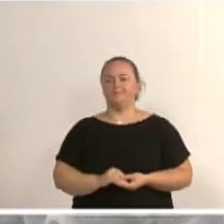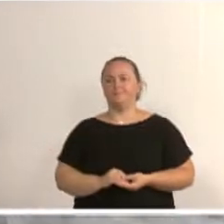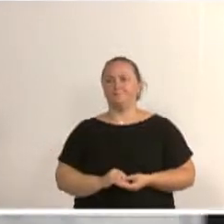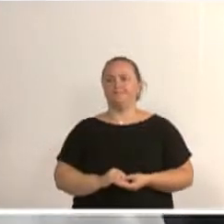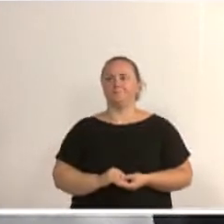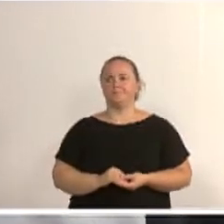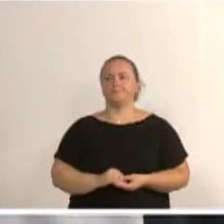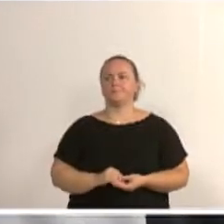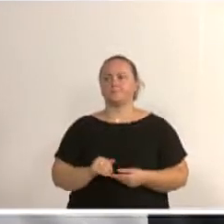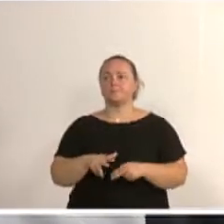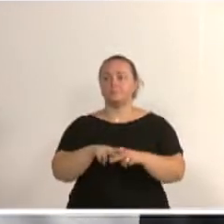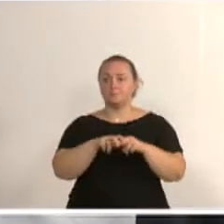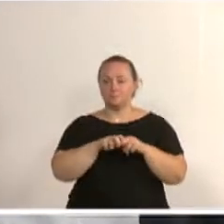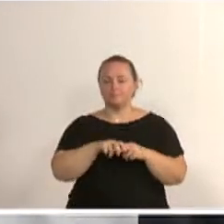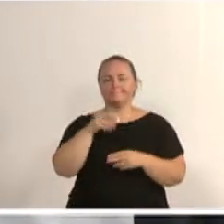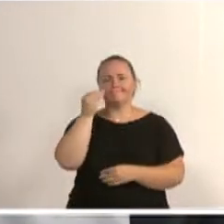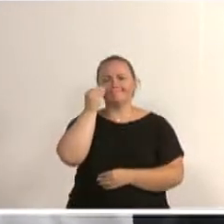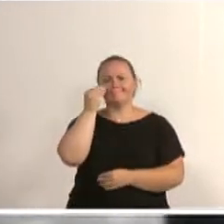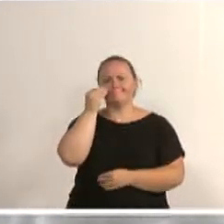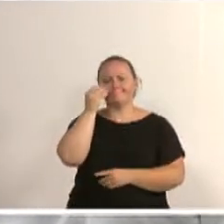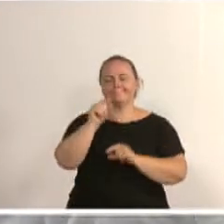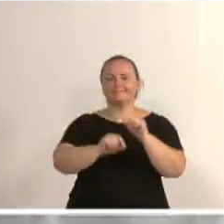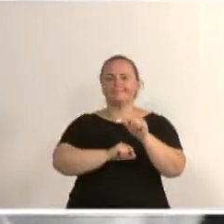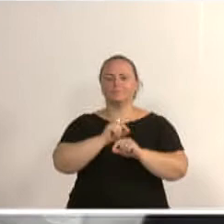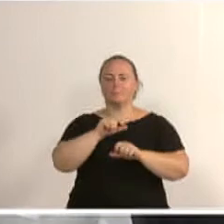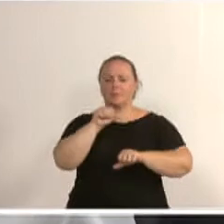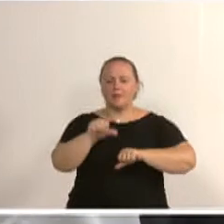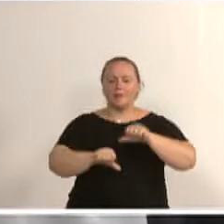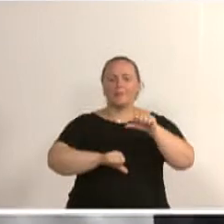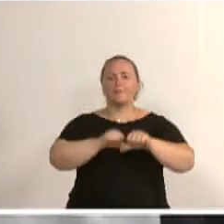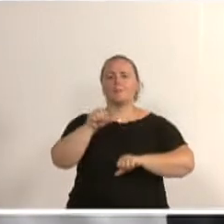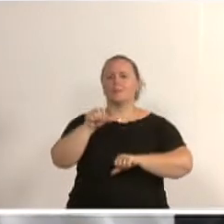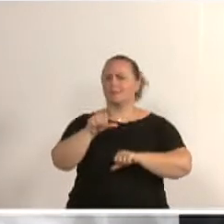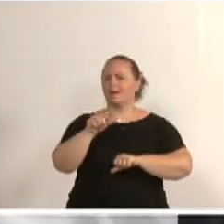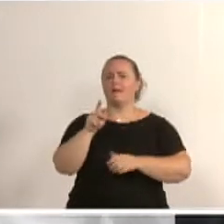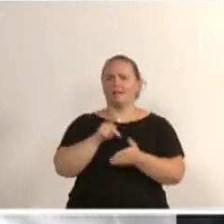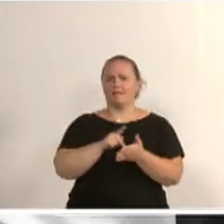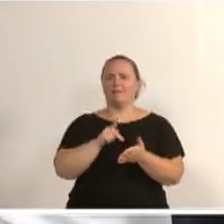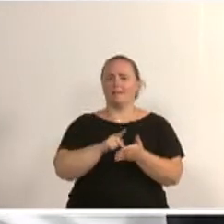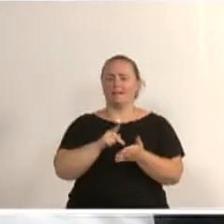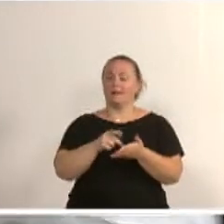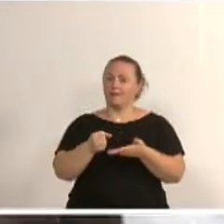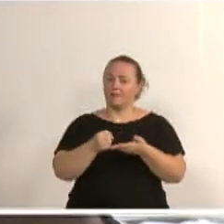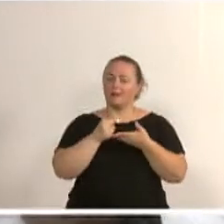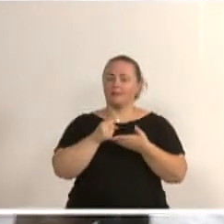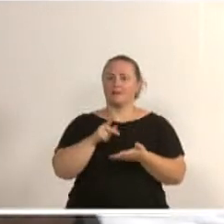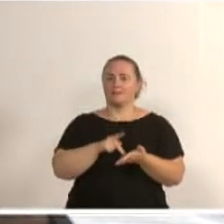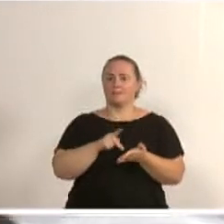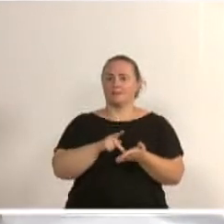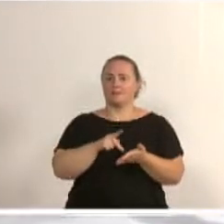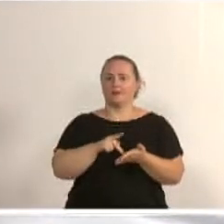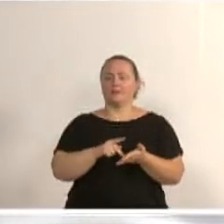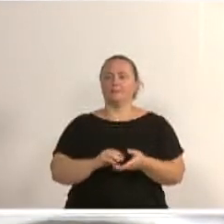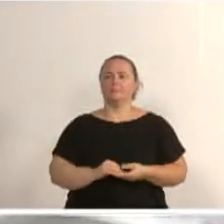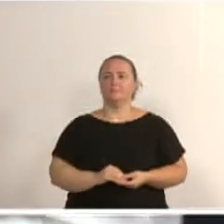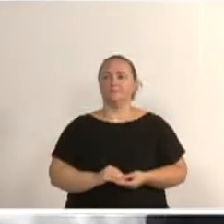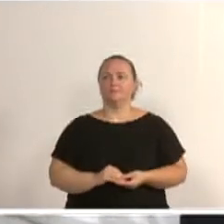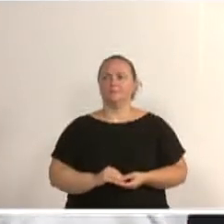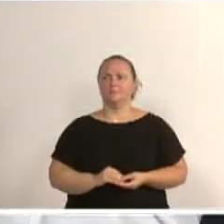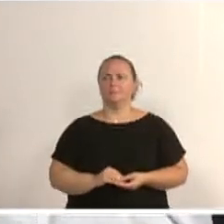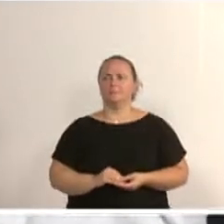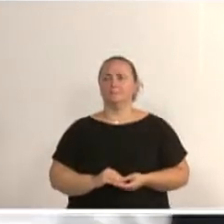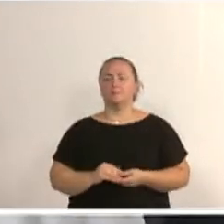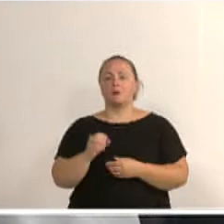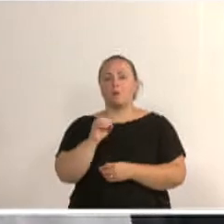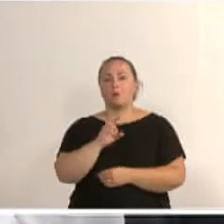de muito bom tom se a gente pudesse ter mais 10 mudanças de aglutinação, mais mudanças que favorecessem o sistema e pudesse reduzir ainda mais a tarifa. Ou não,